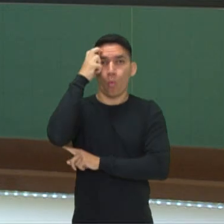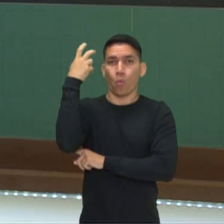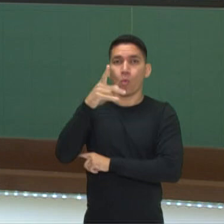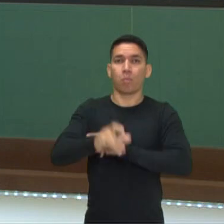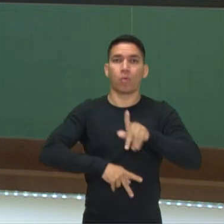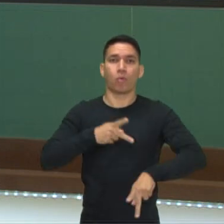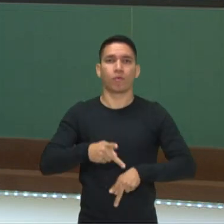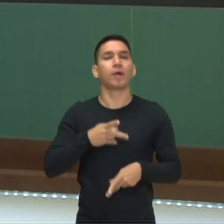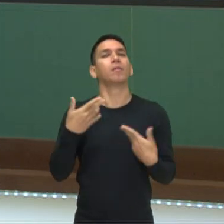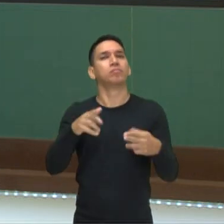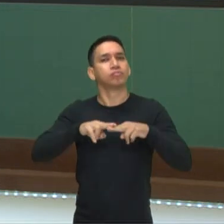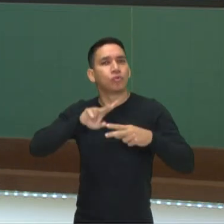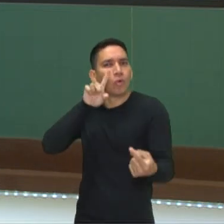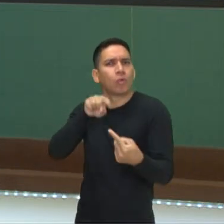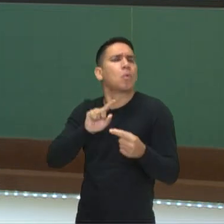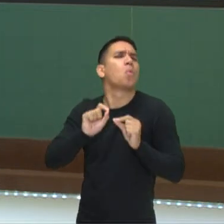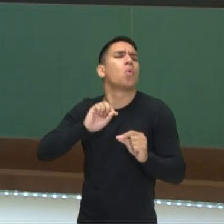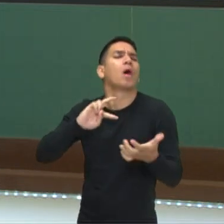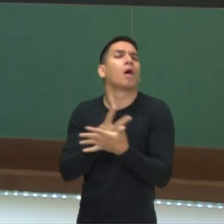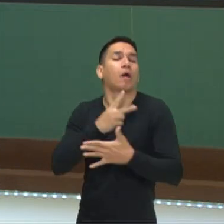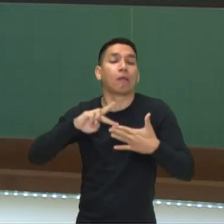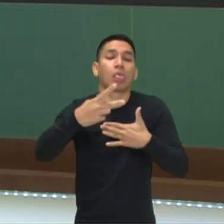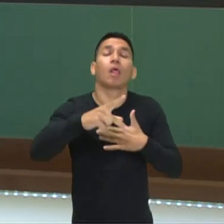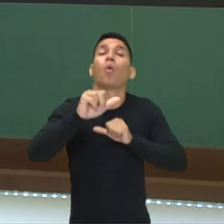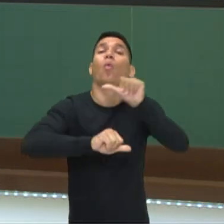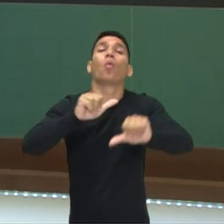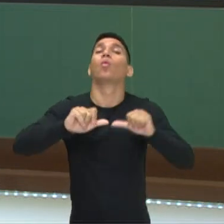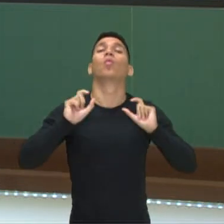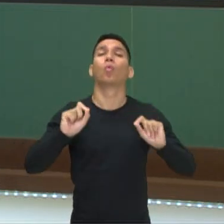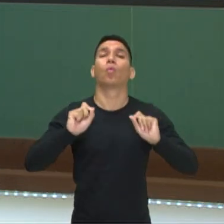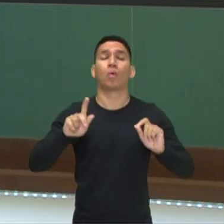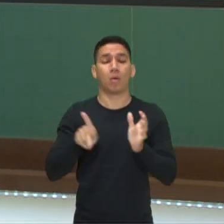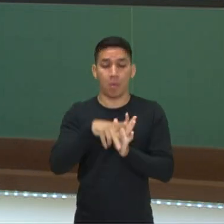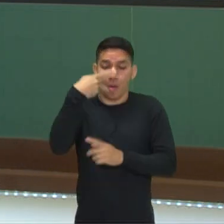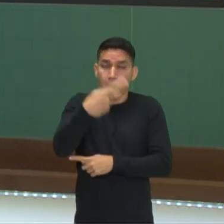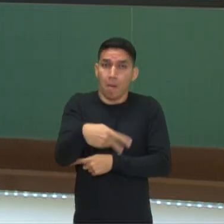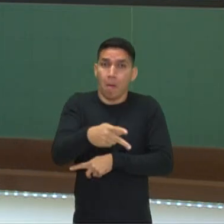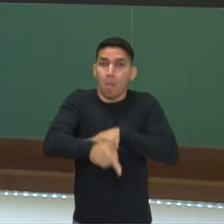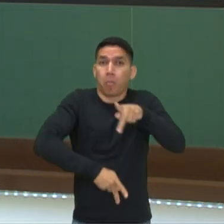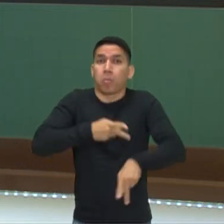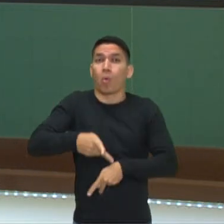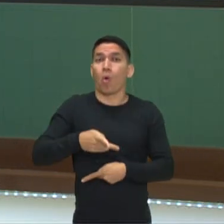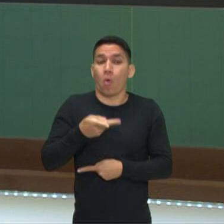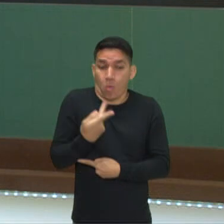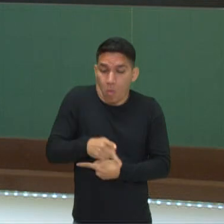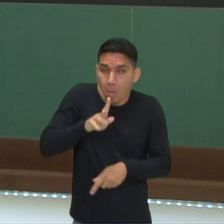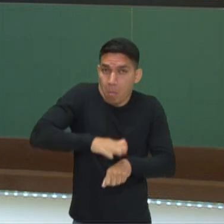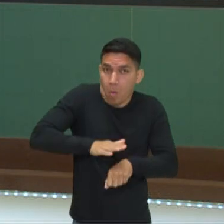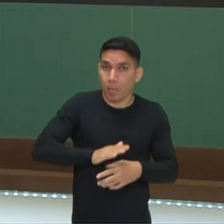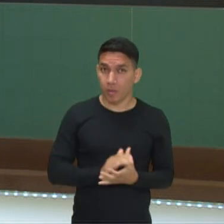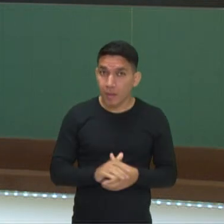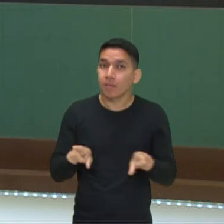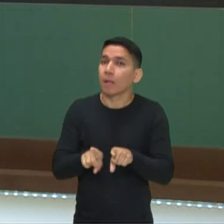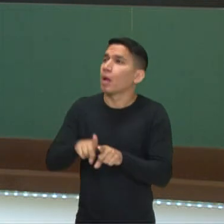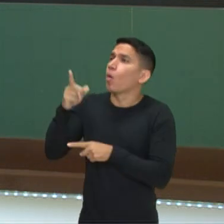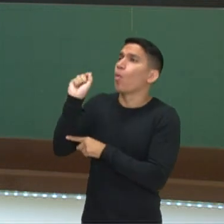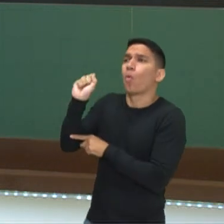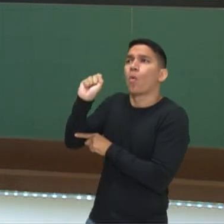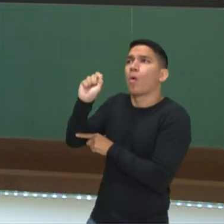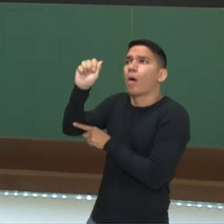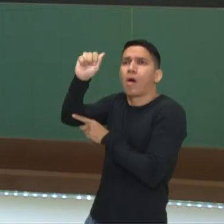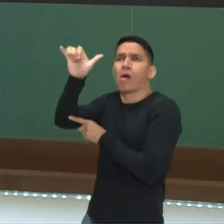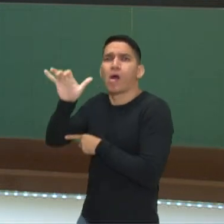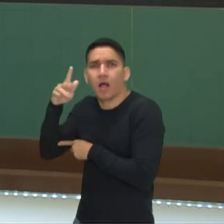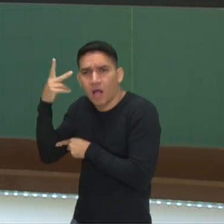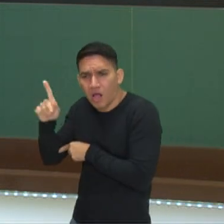objetivo é entender o que mudou na vida das populações originárias, o que mudou na vida dos africanos. Será que a